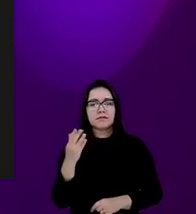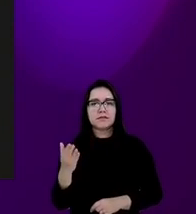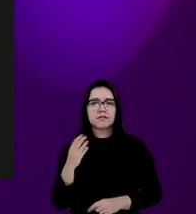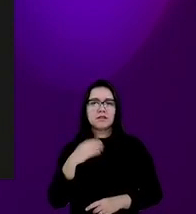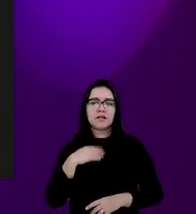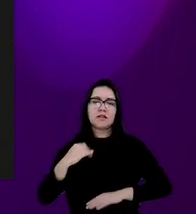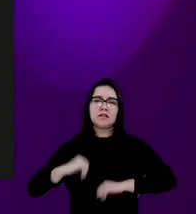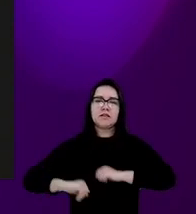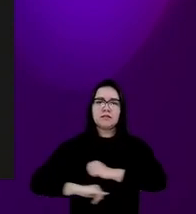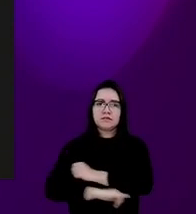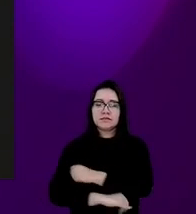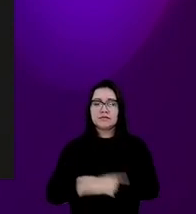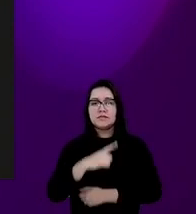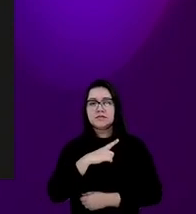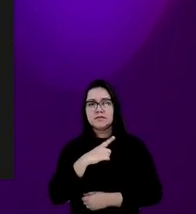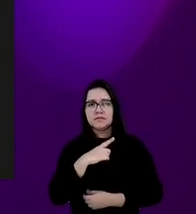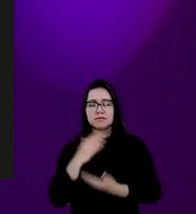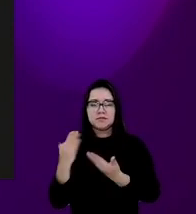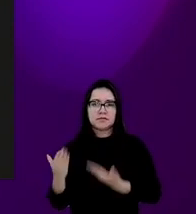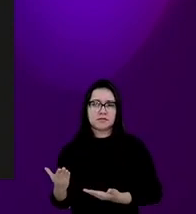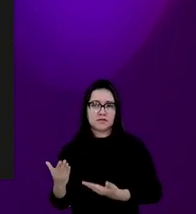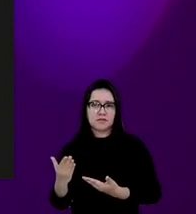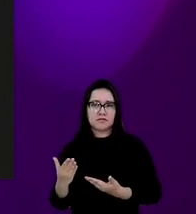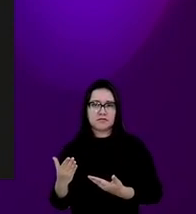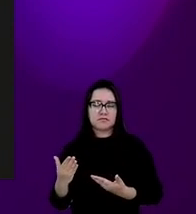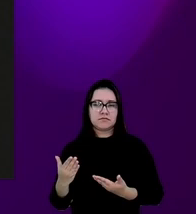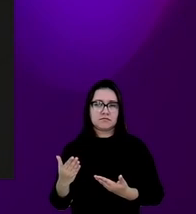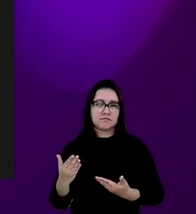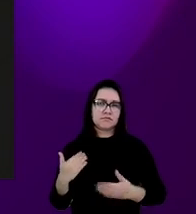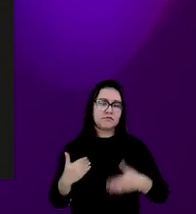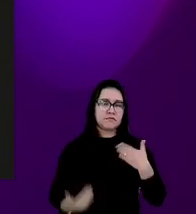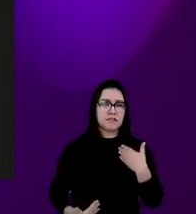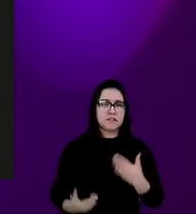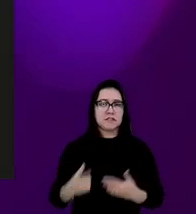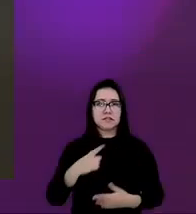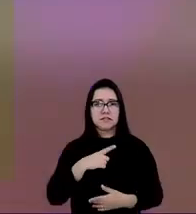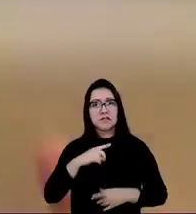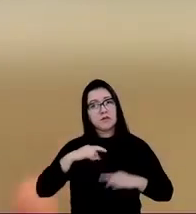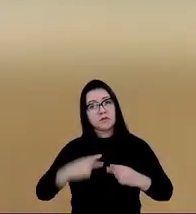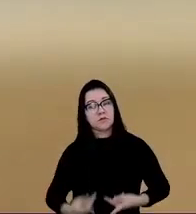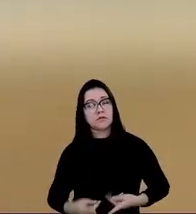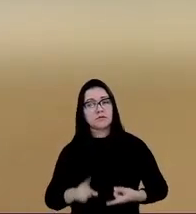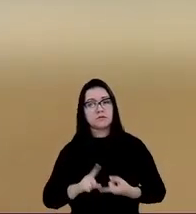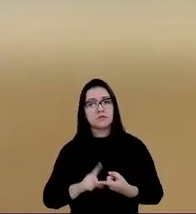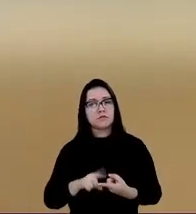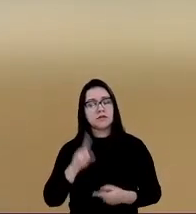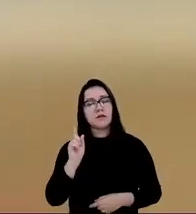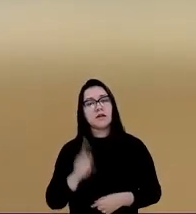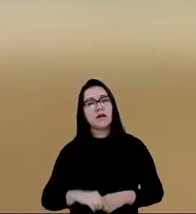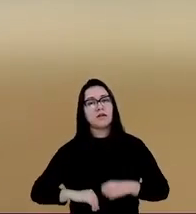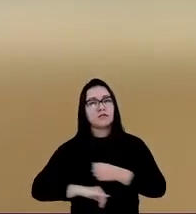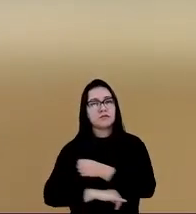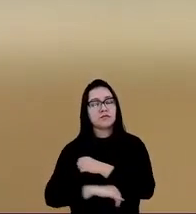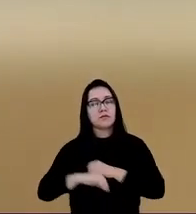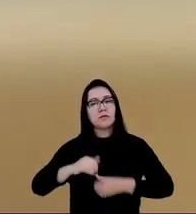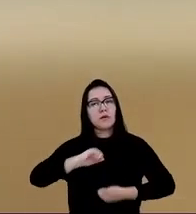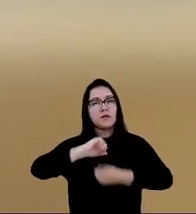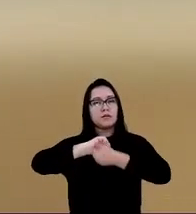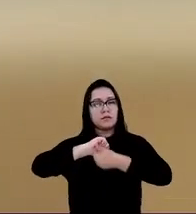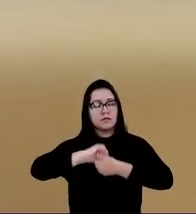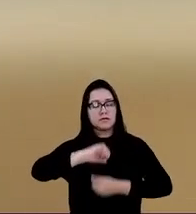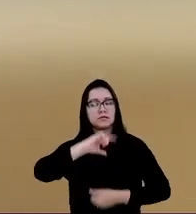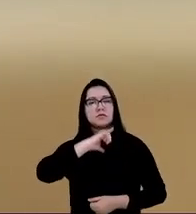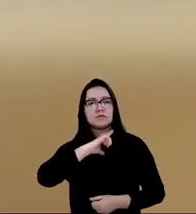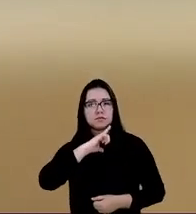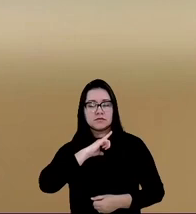infraestrutura, não somente da infraestrutura física e de recursos humanos, mas da infraestrutura de qualidade que existe